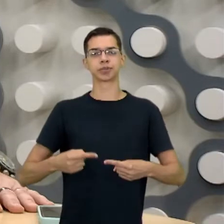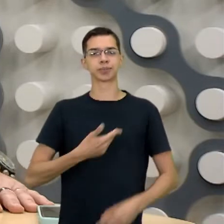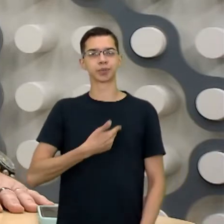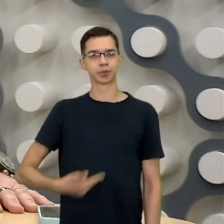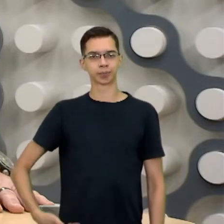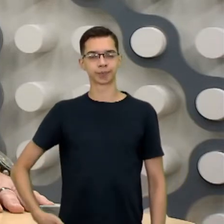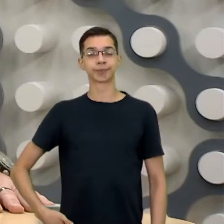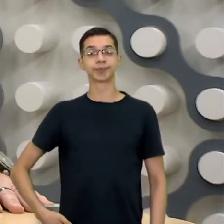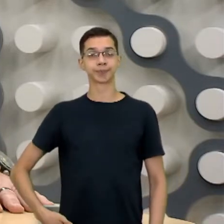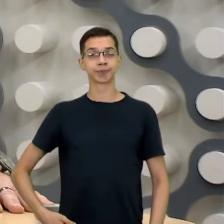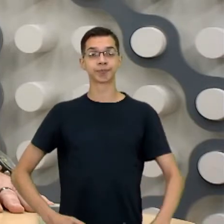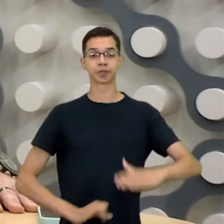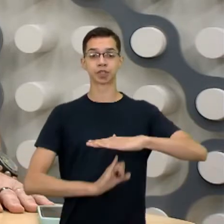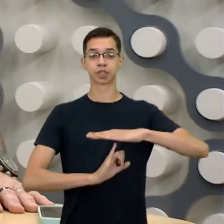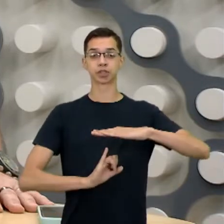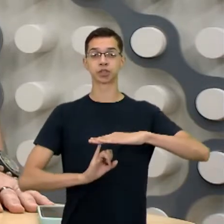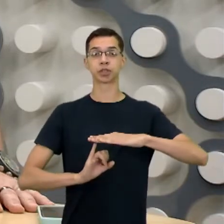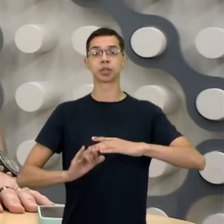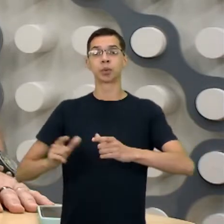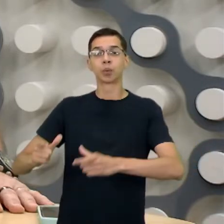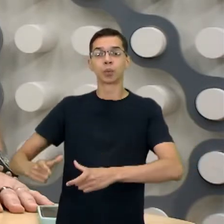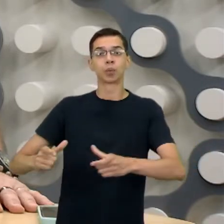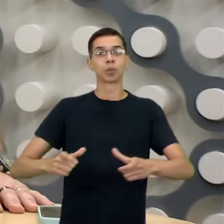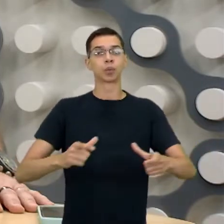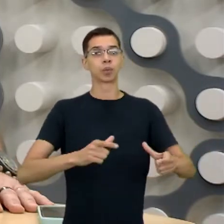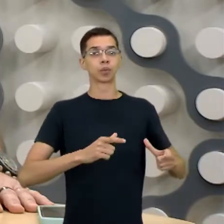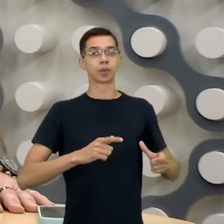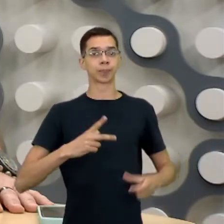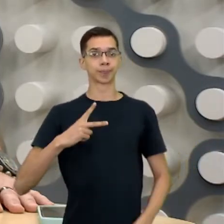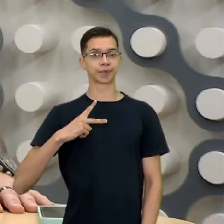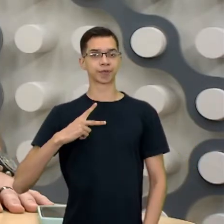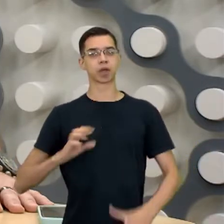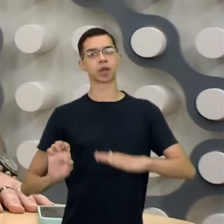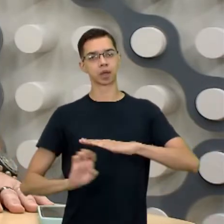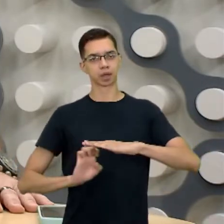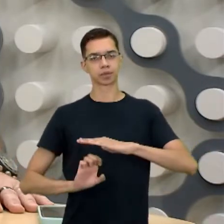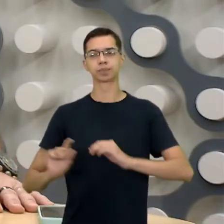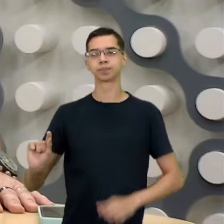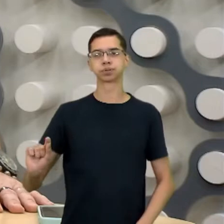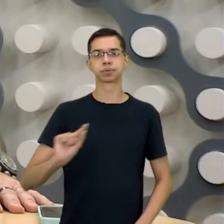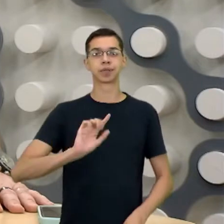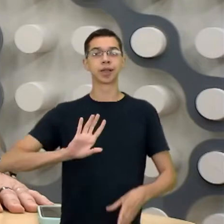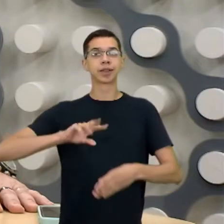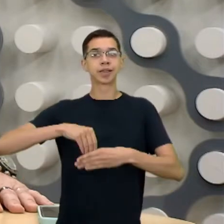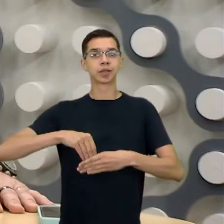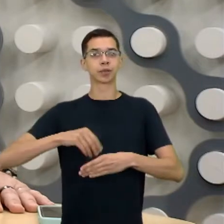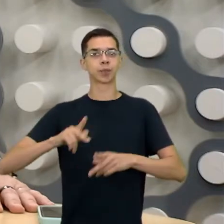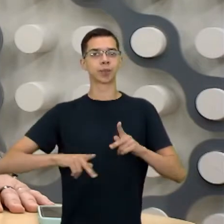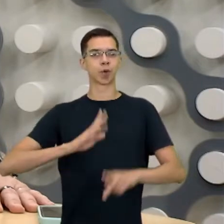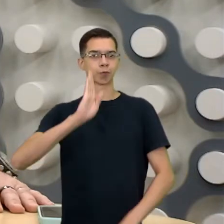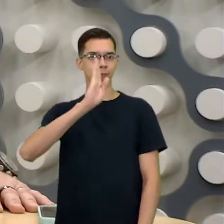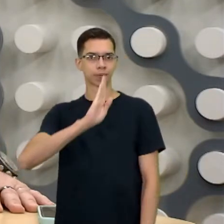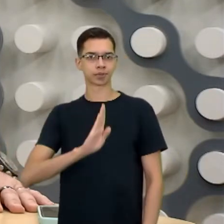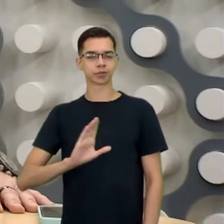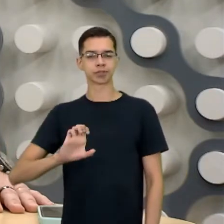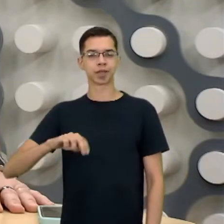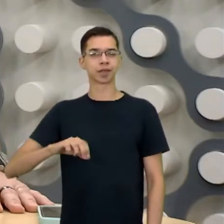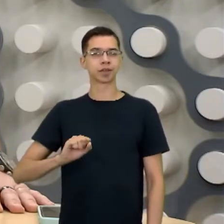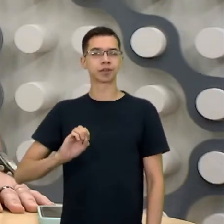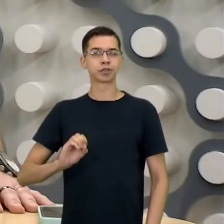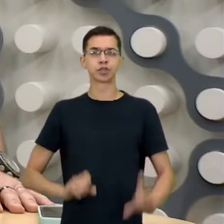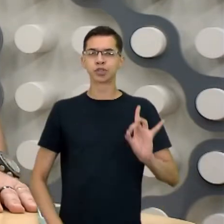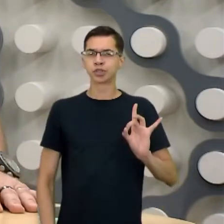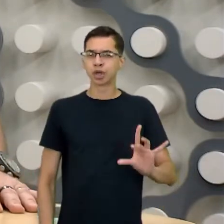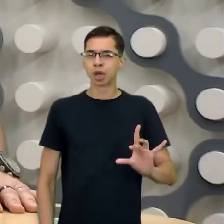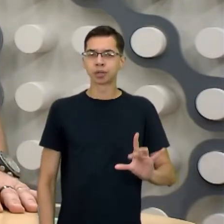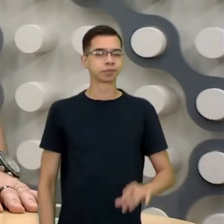instituições privadas dentro da população brasileira. Por isso que é de suma importância não só fazer o censo, mas as informações que